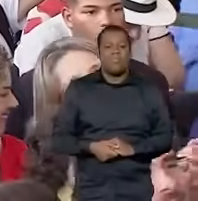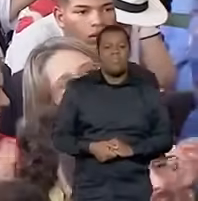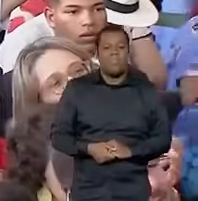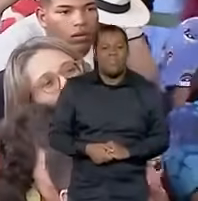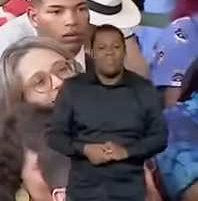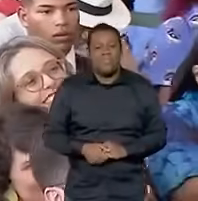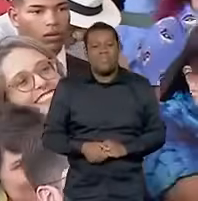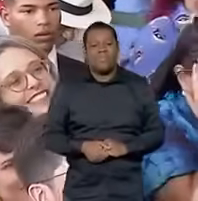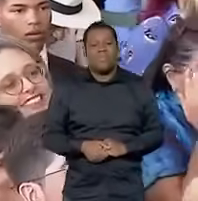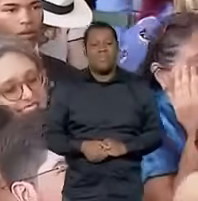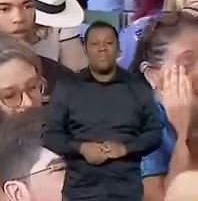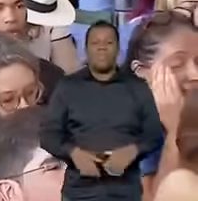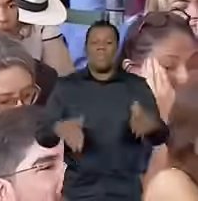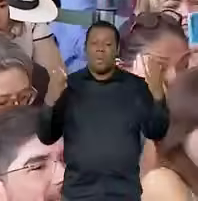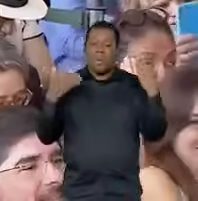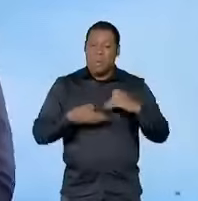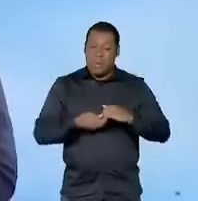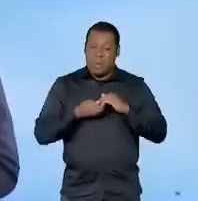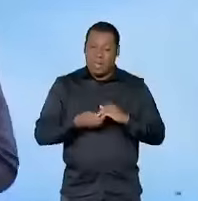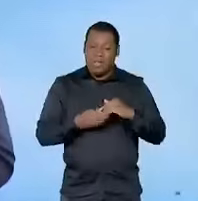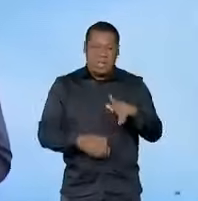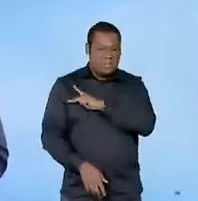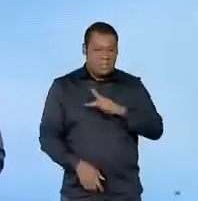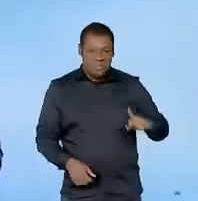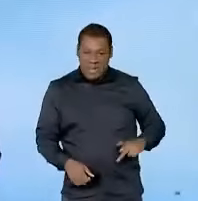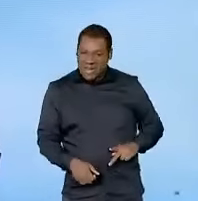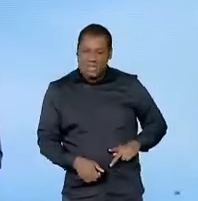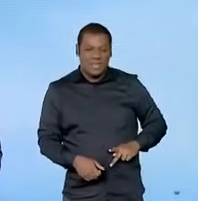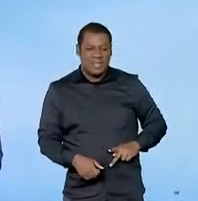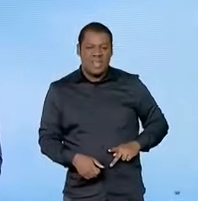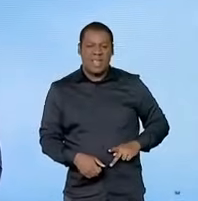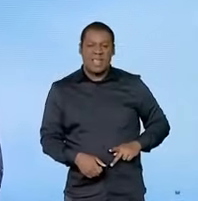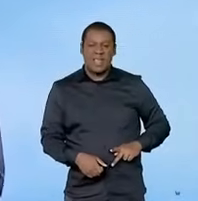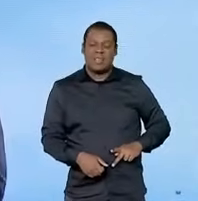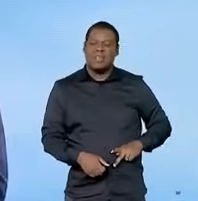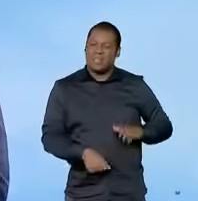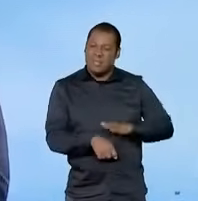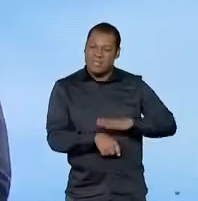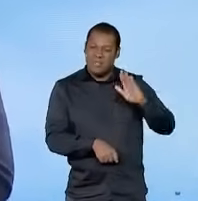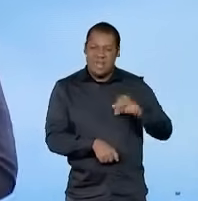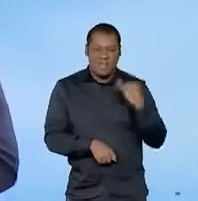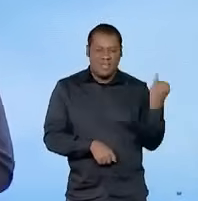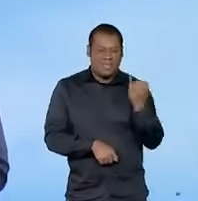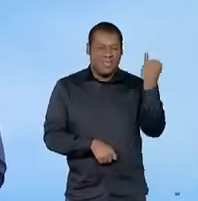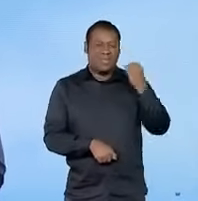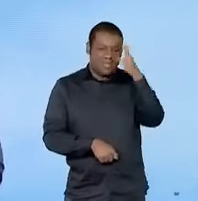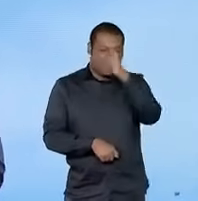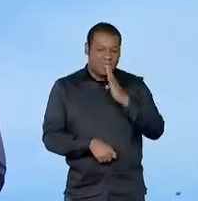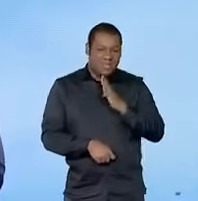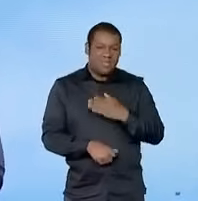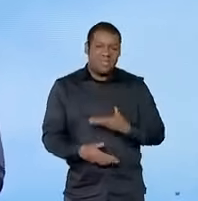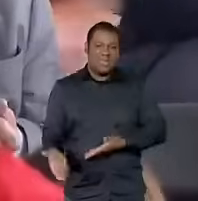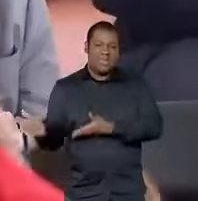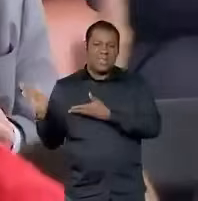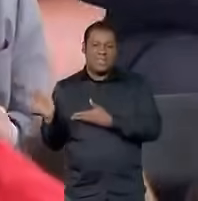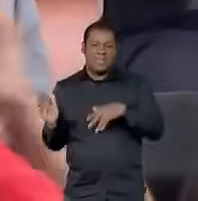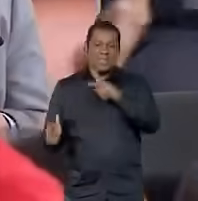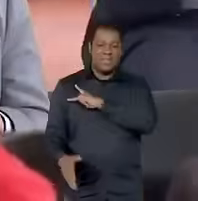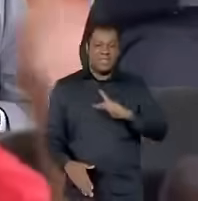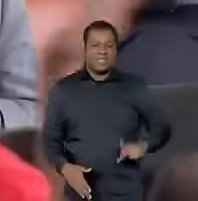Saudar o maior presidente da história desse país, Luiz Inácio Lula da